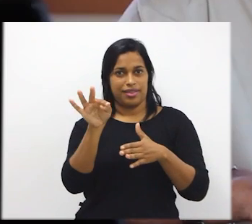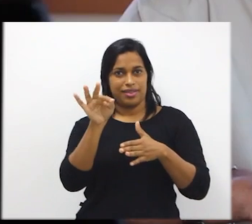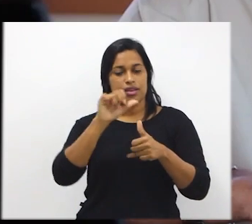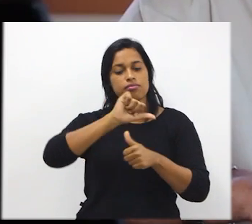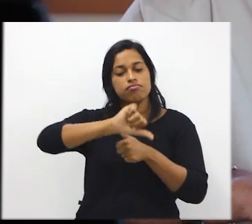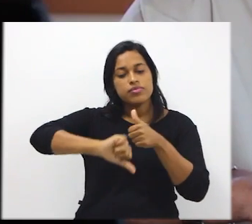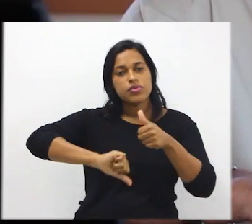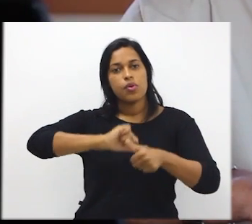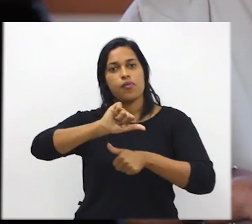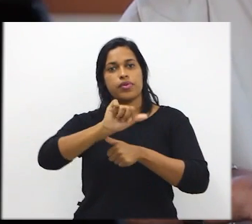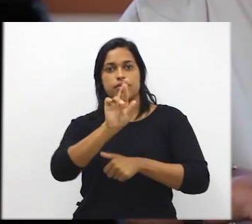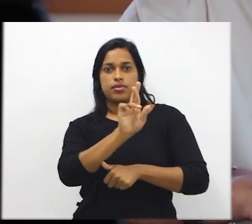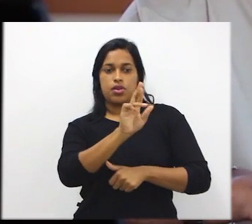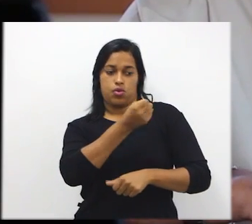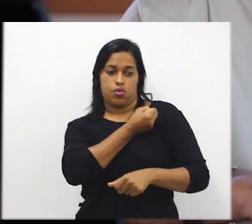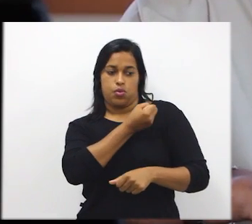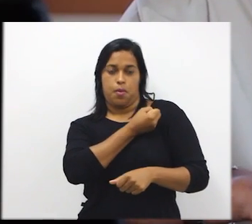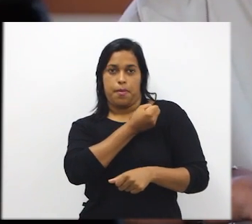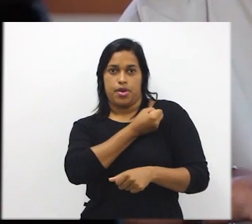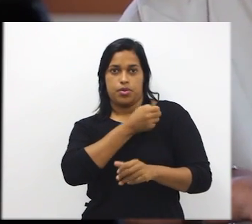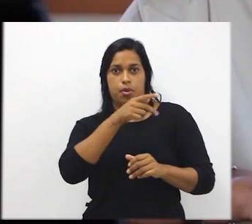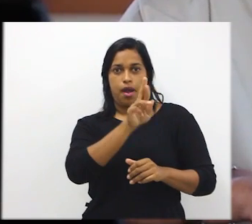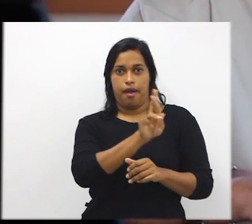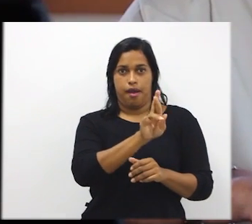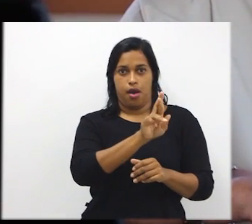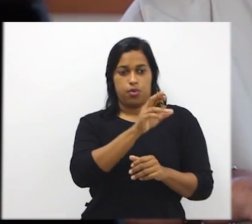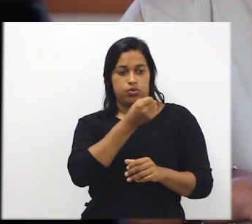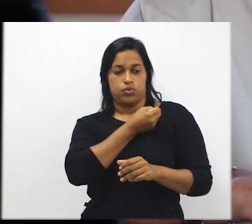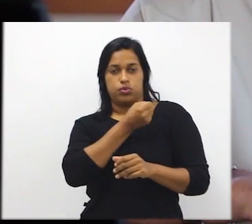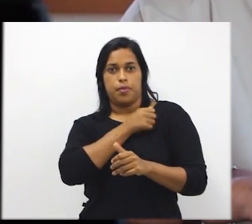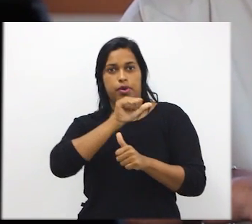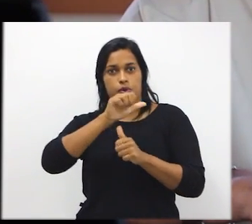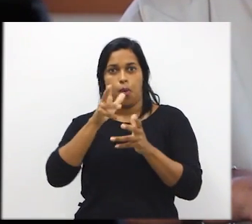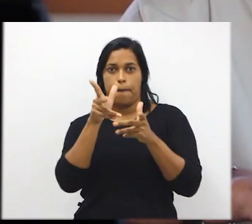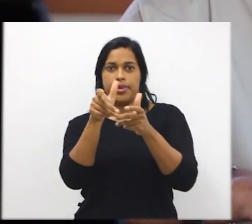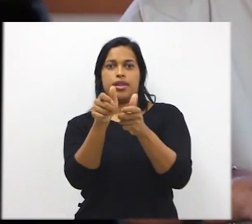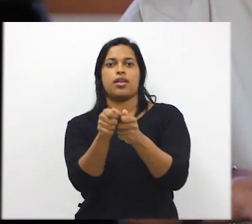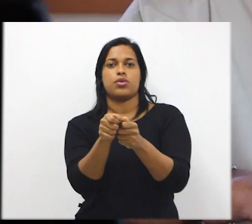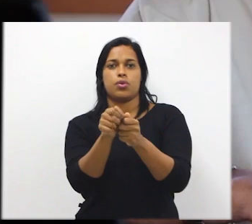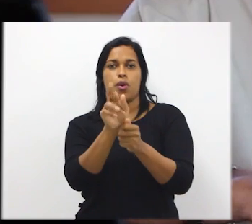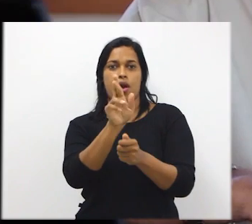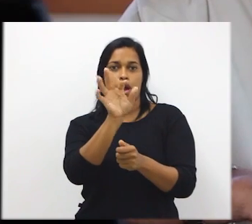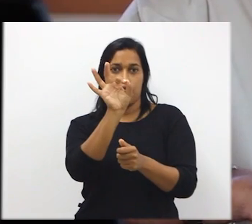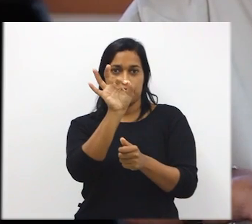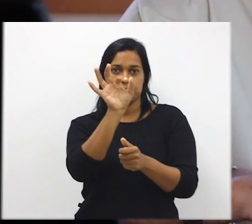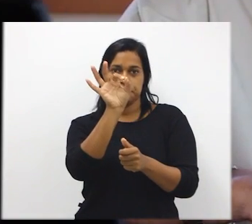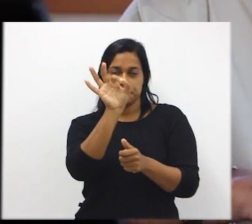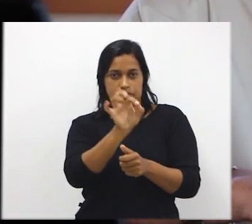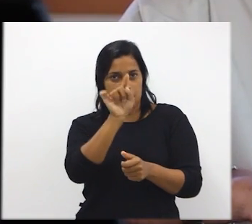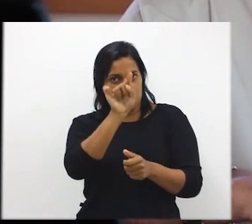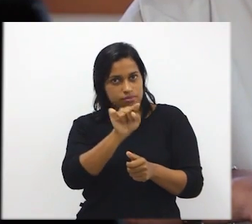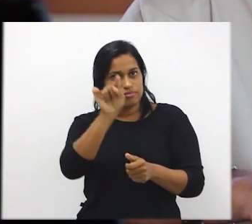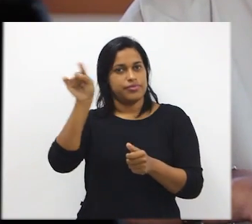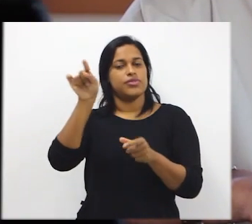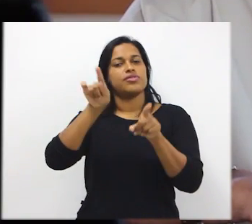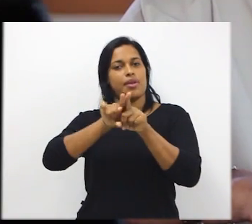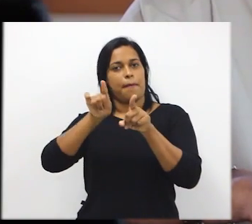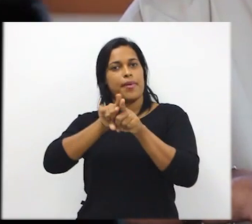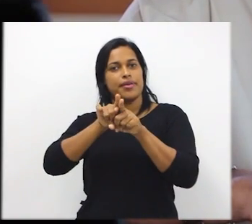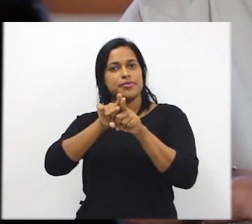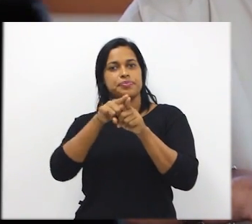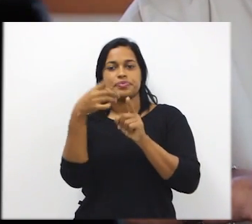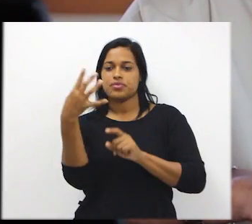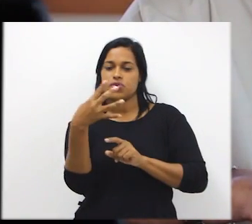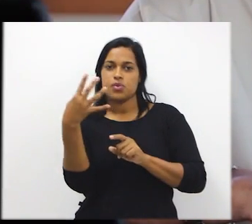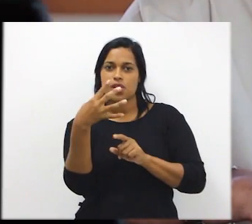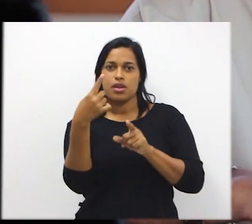converte número real em número inteiro, raiz q, que dá a raiz quadrada de um número, e quadre, que